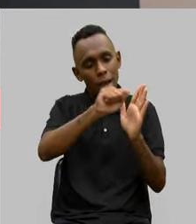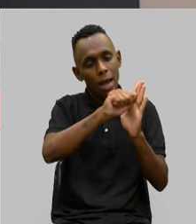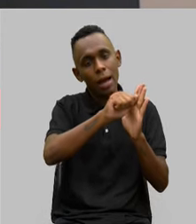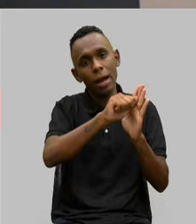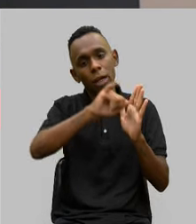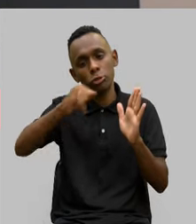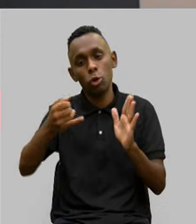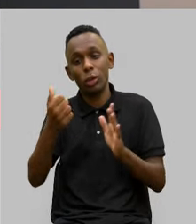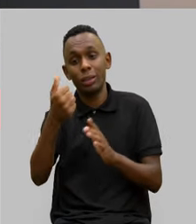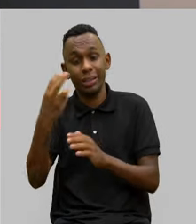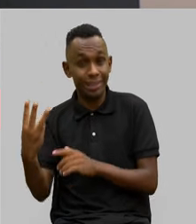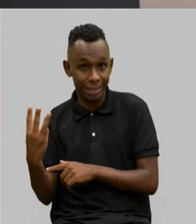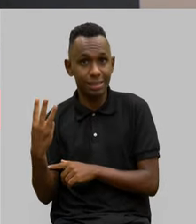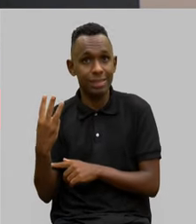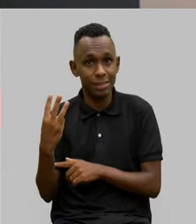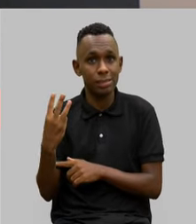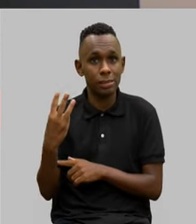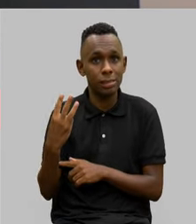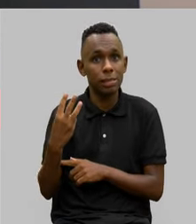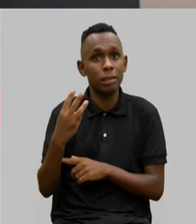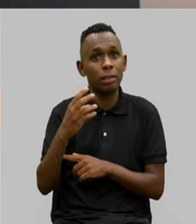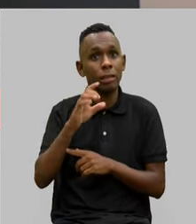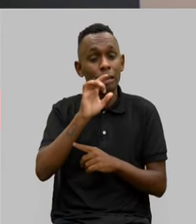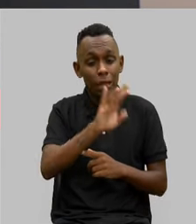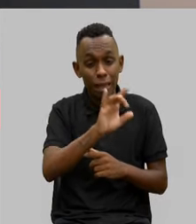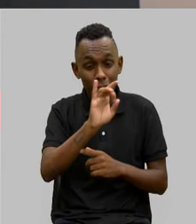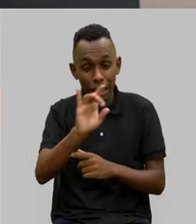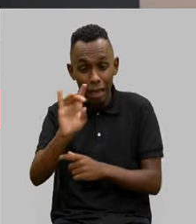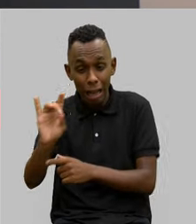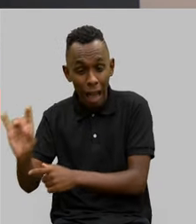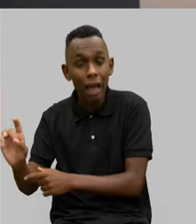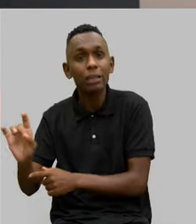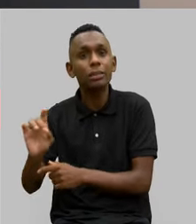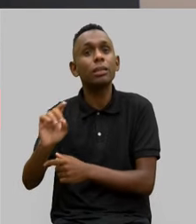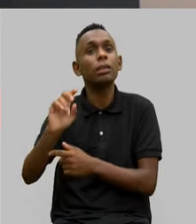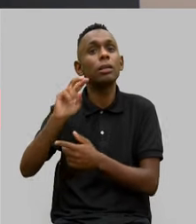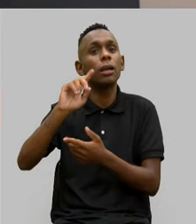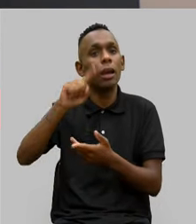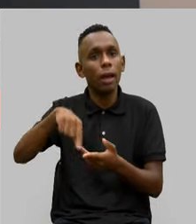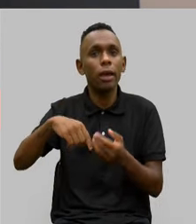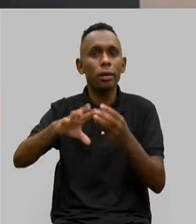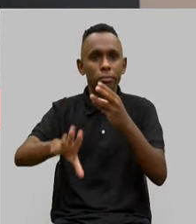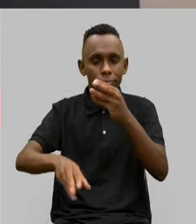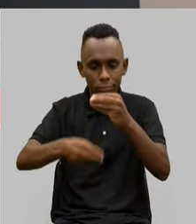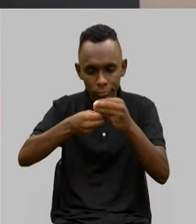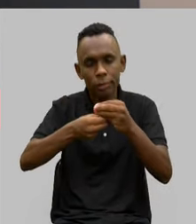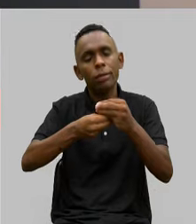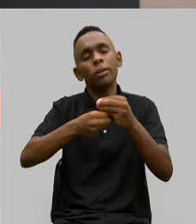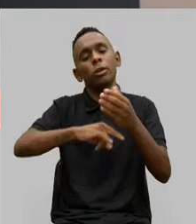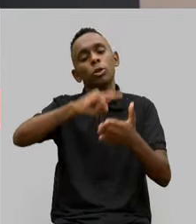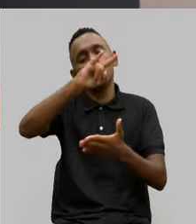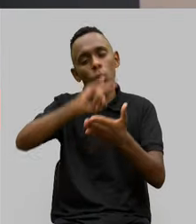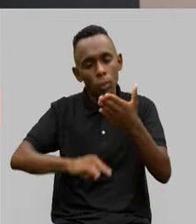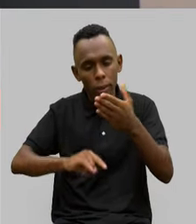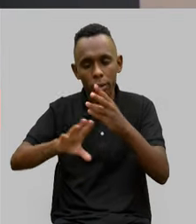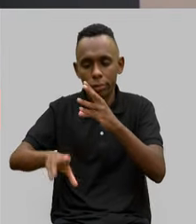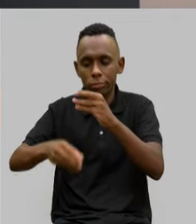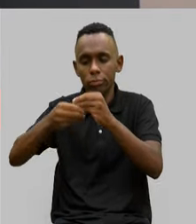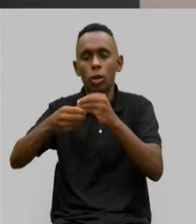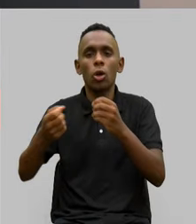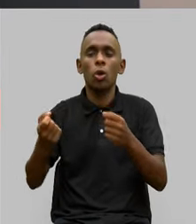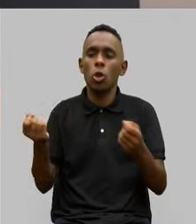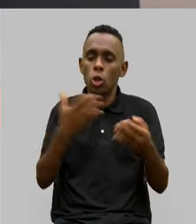j13 cada item desse é no mínimo um agregar de documento e novos